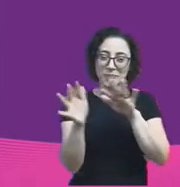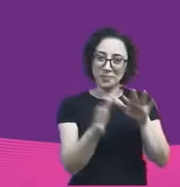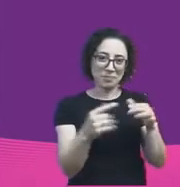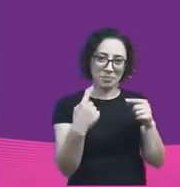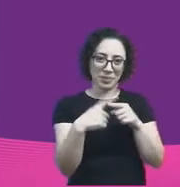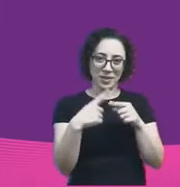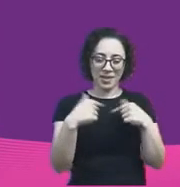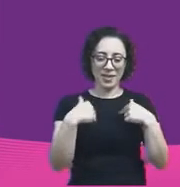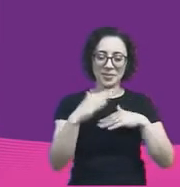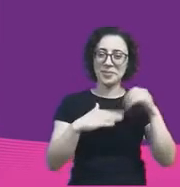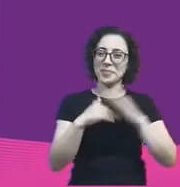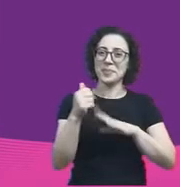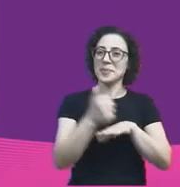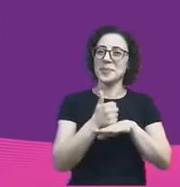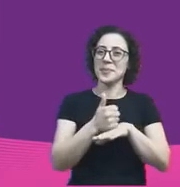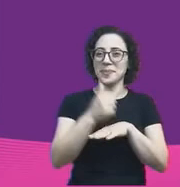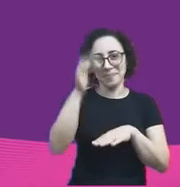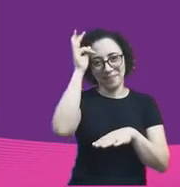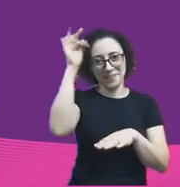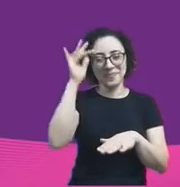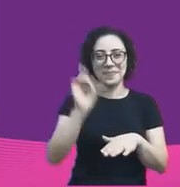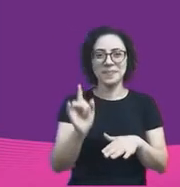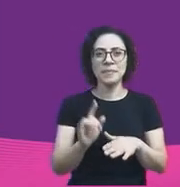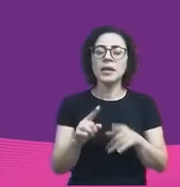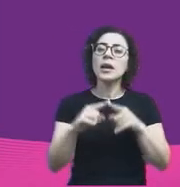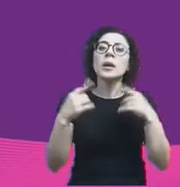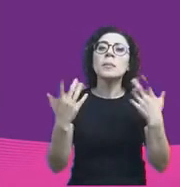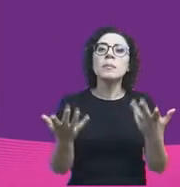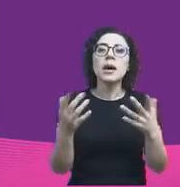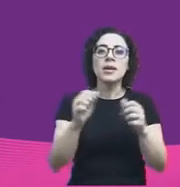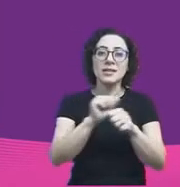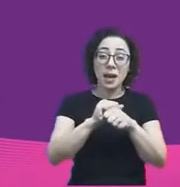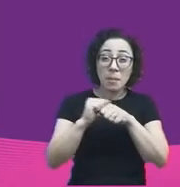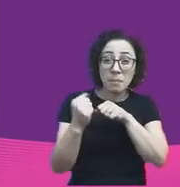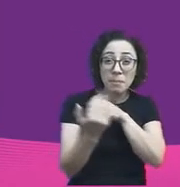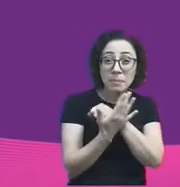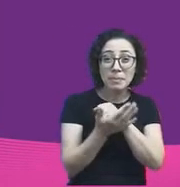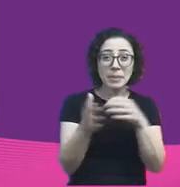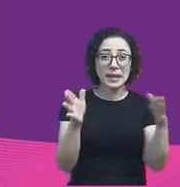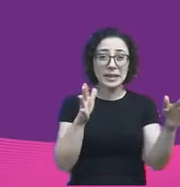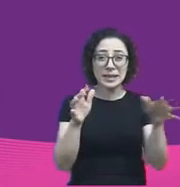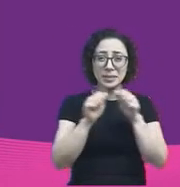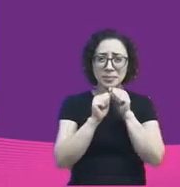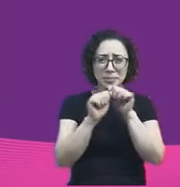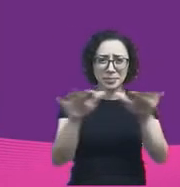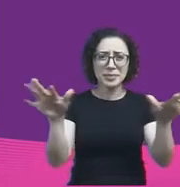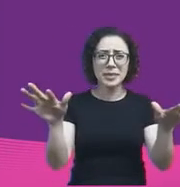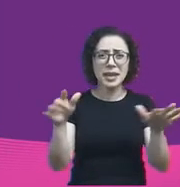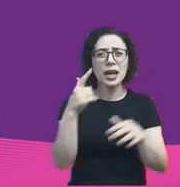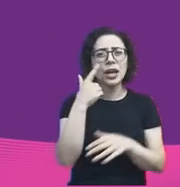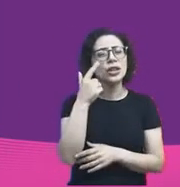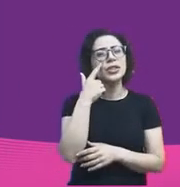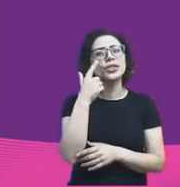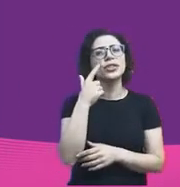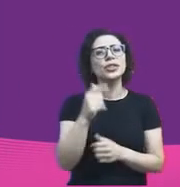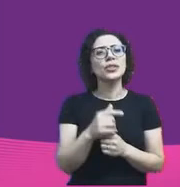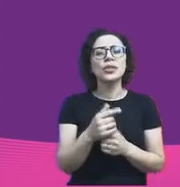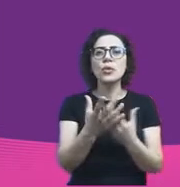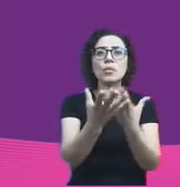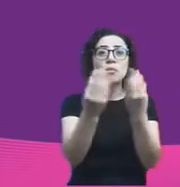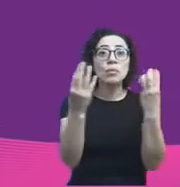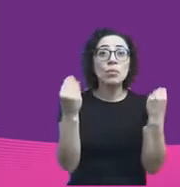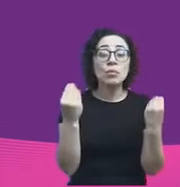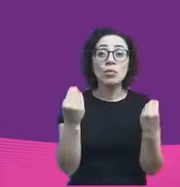seguinte: na pandemia a gente viu essa realidade, os profissionais de saúde todos comemoravam as altas